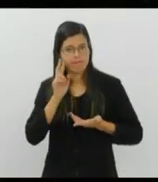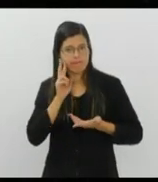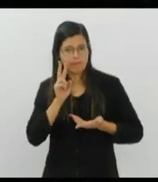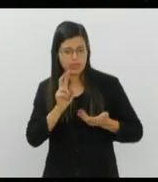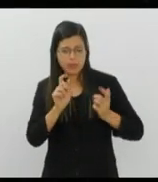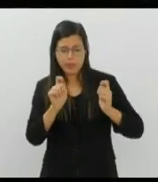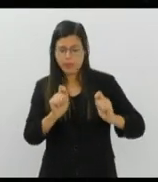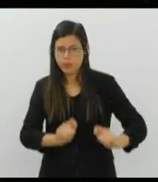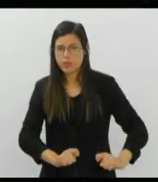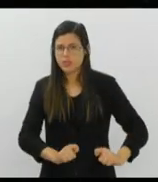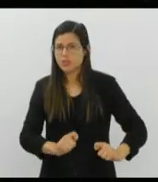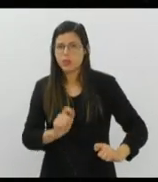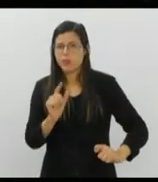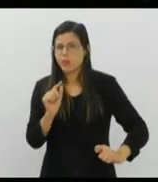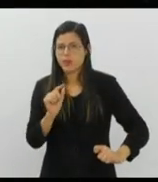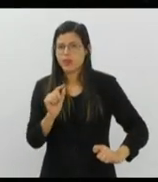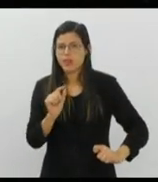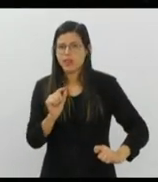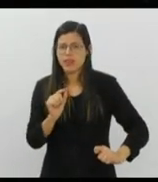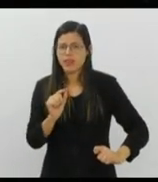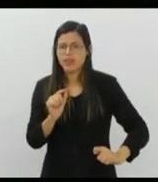queimadas, a fuligem